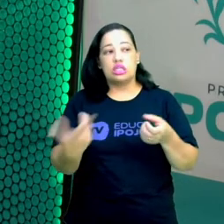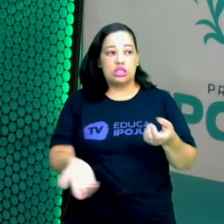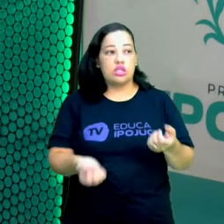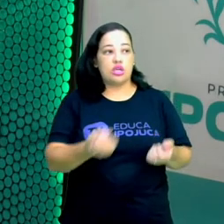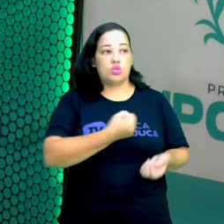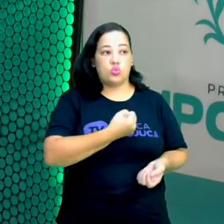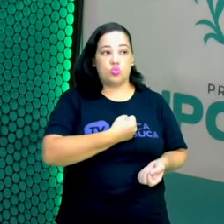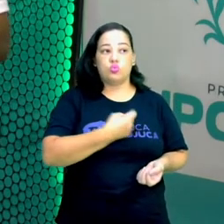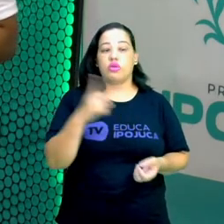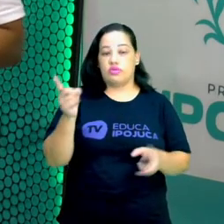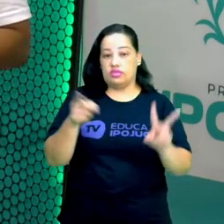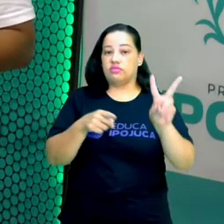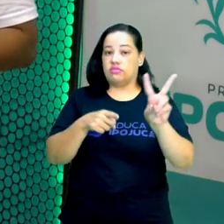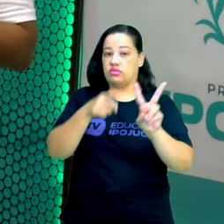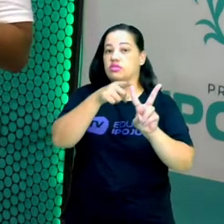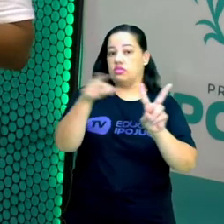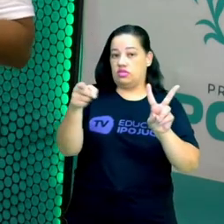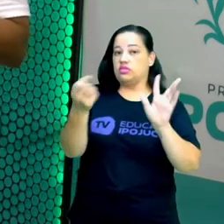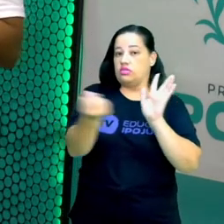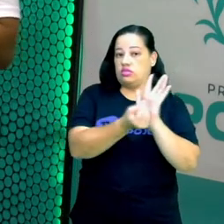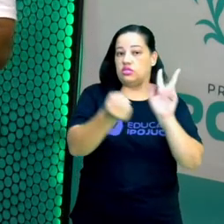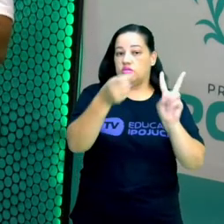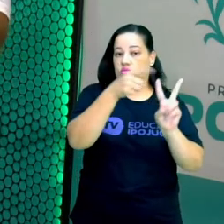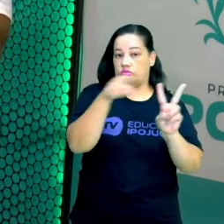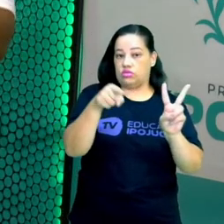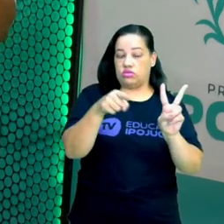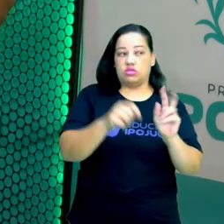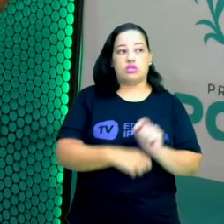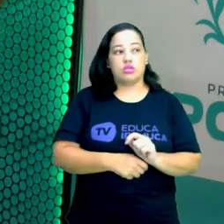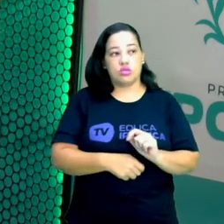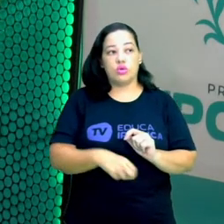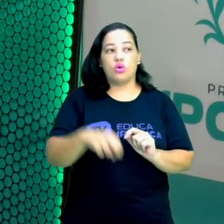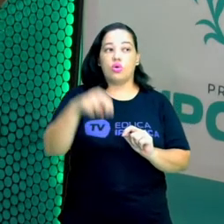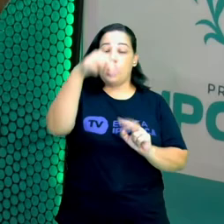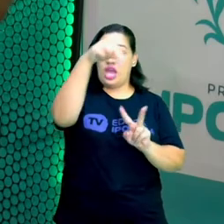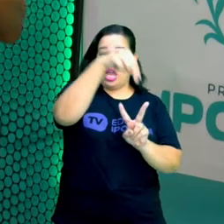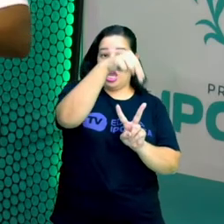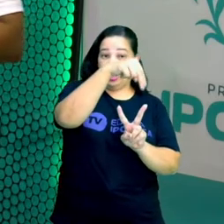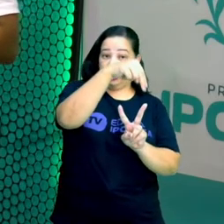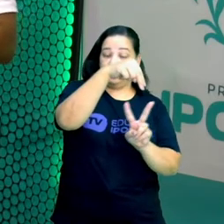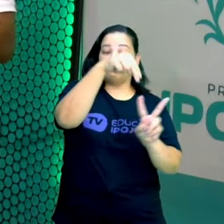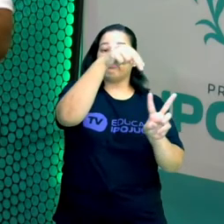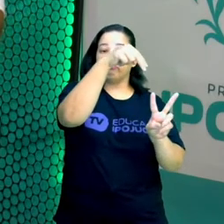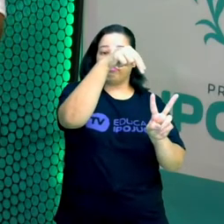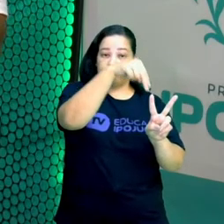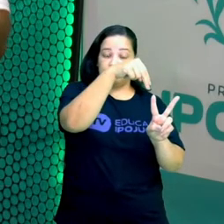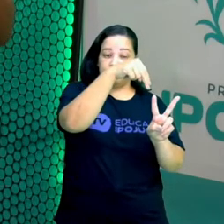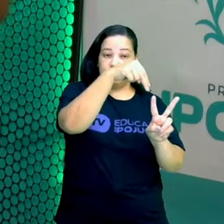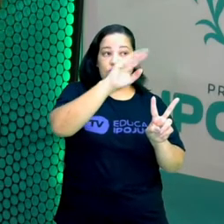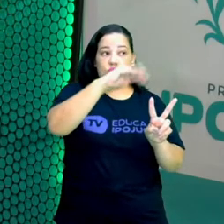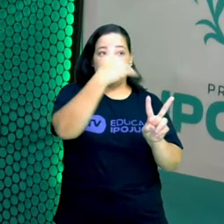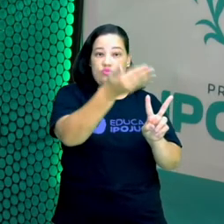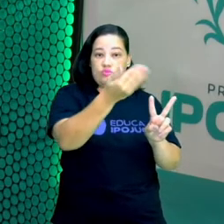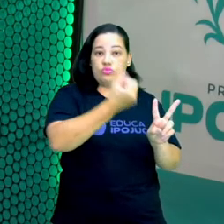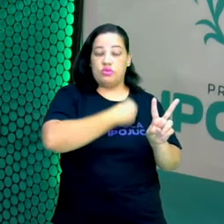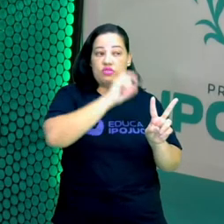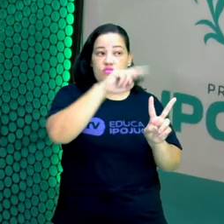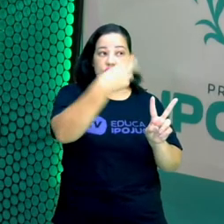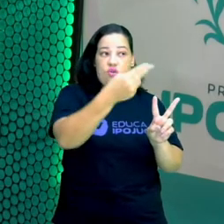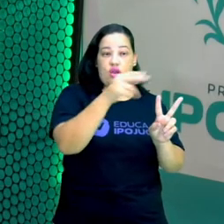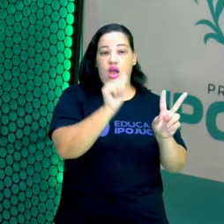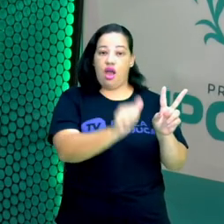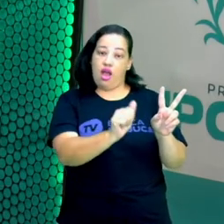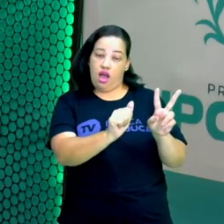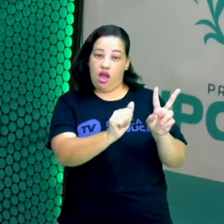este símbolo, N é o índice, o número que está fora, A é o radicando, é